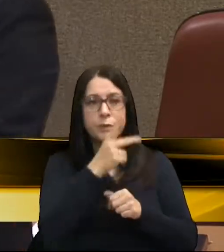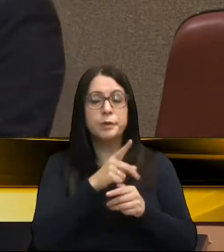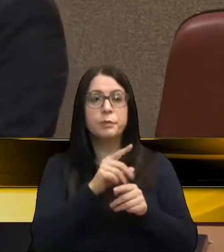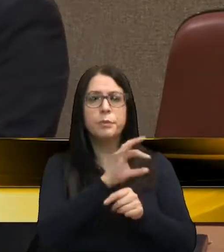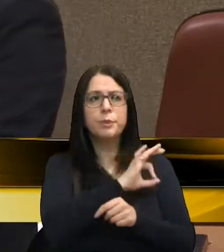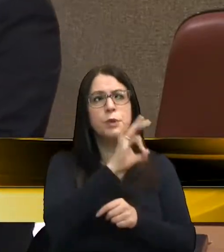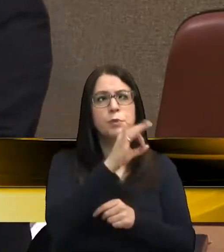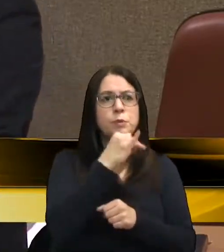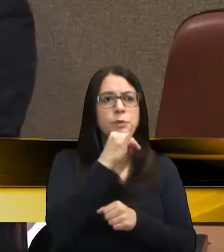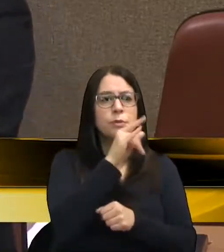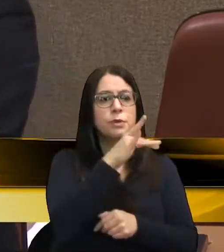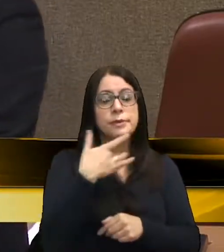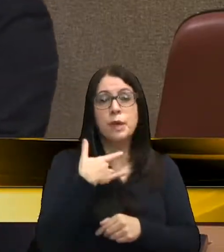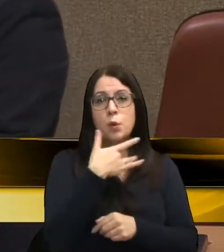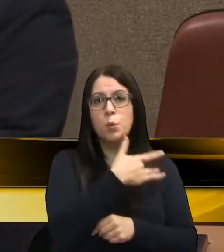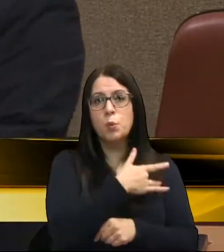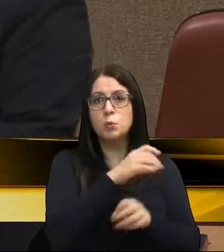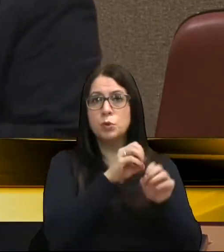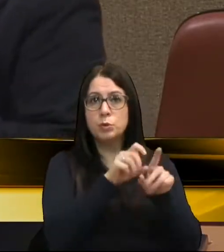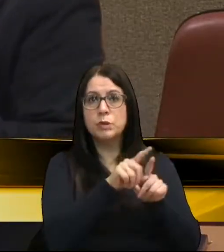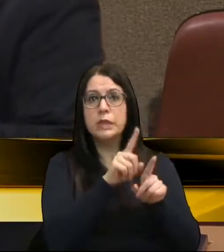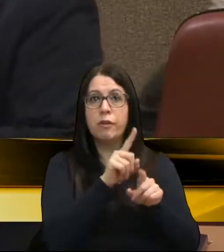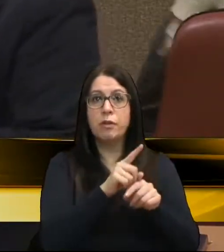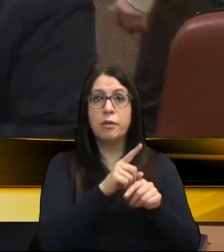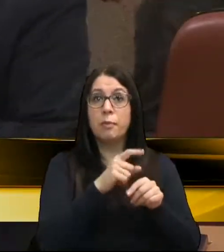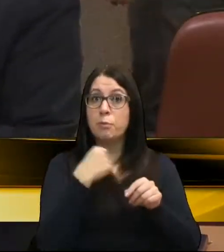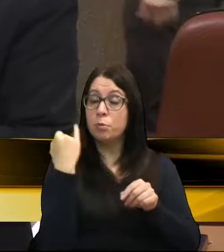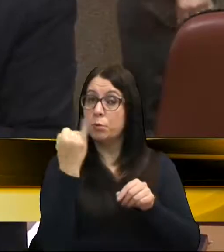percentuais aplicados em saúde e educação, é muito